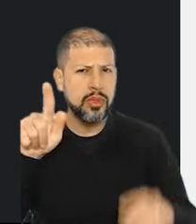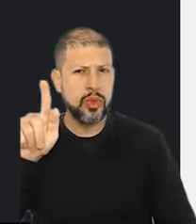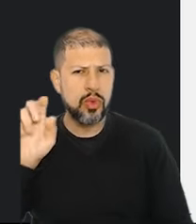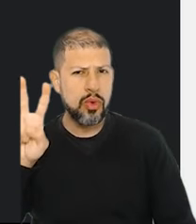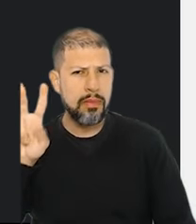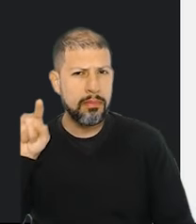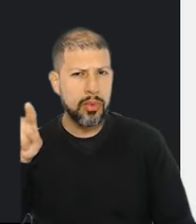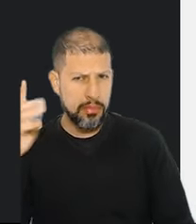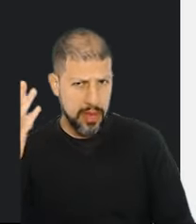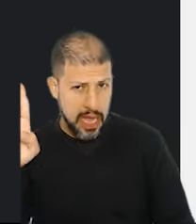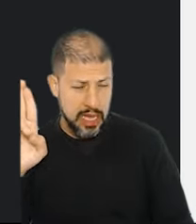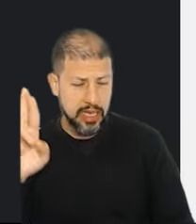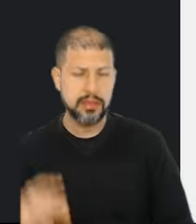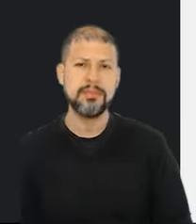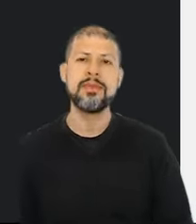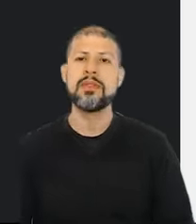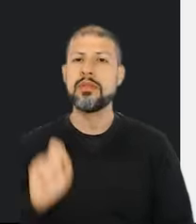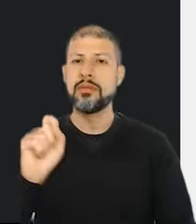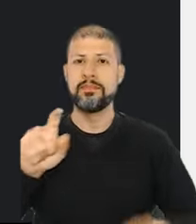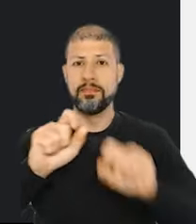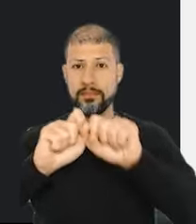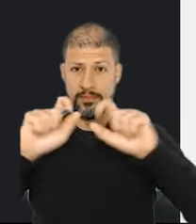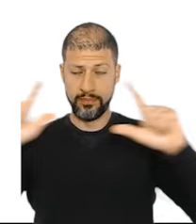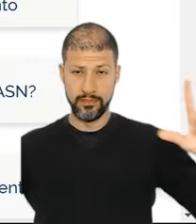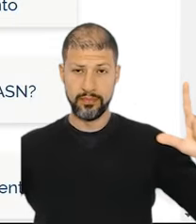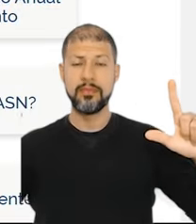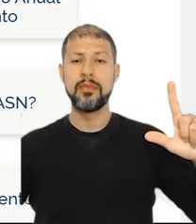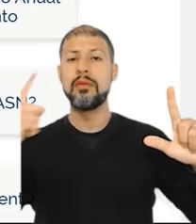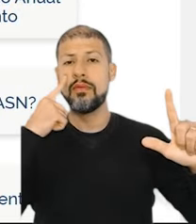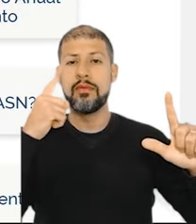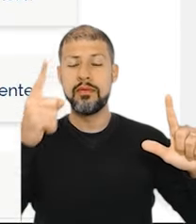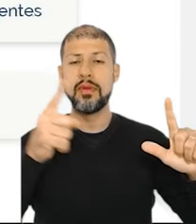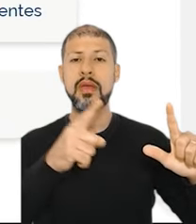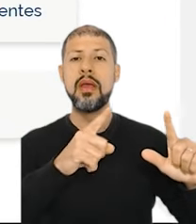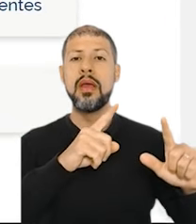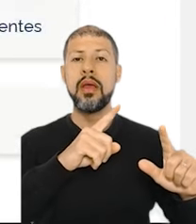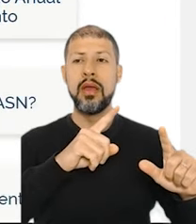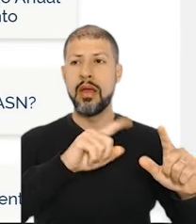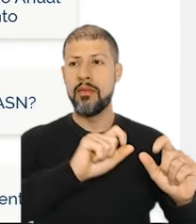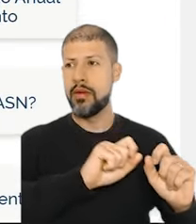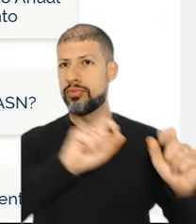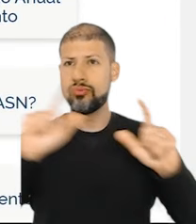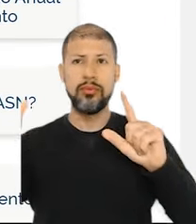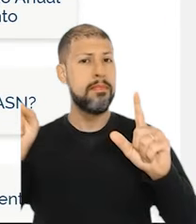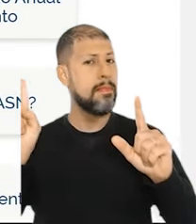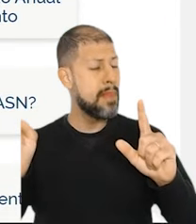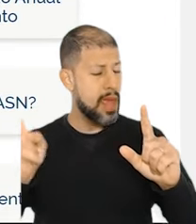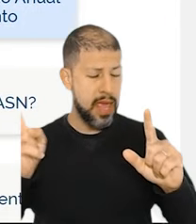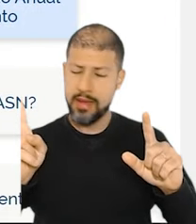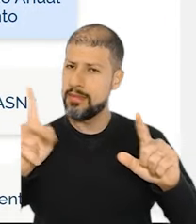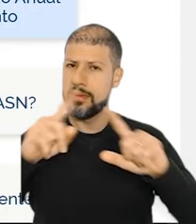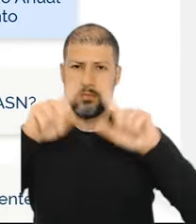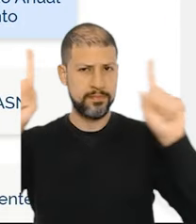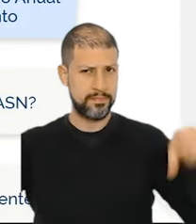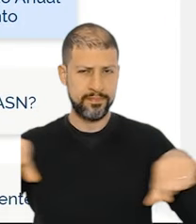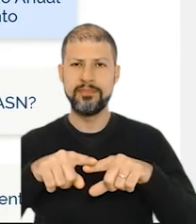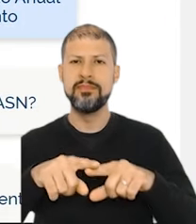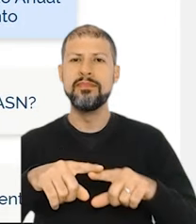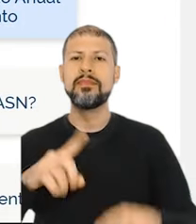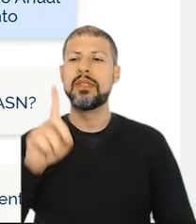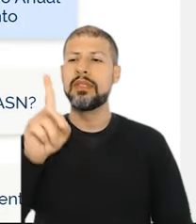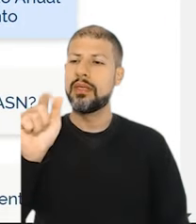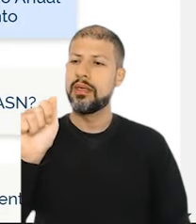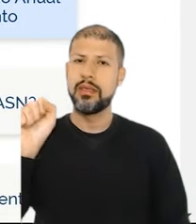www.gov.br quando eu clico ele vai Me direcionar para aquela mesma página ó declaração no a de faturamento